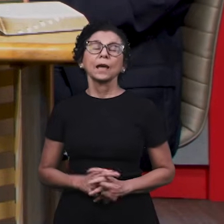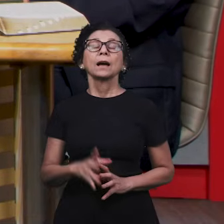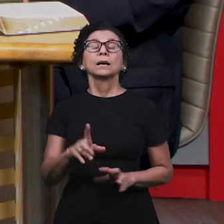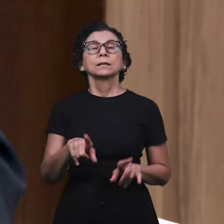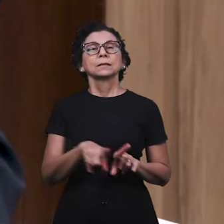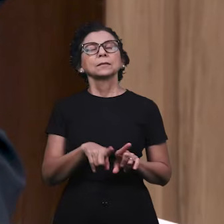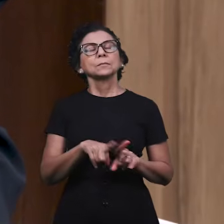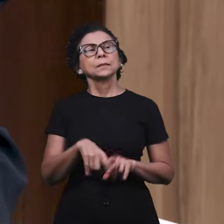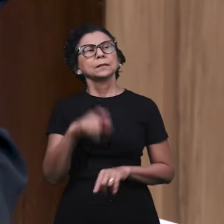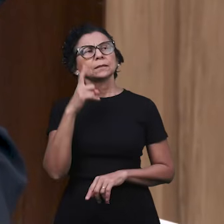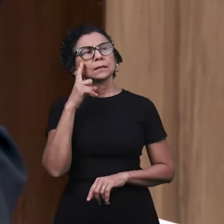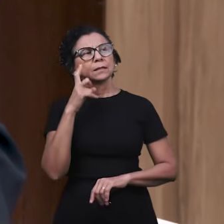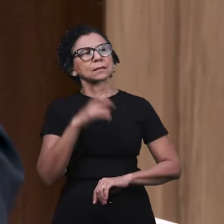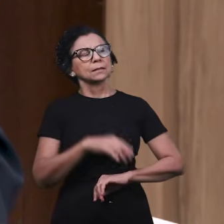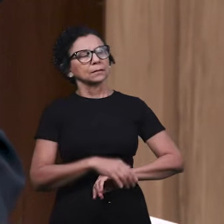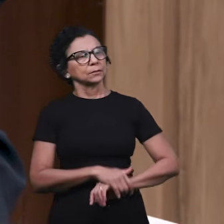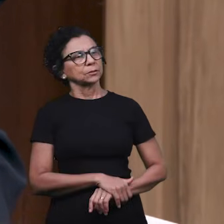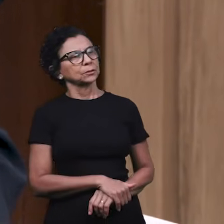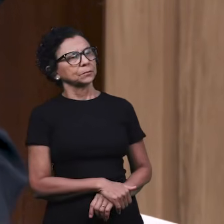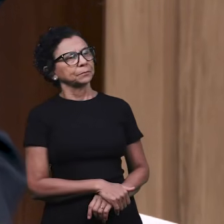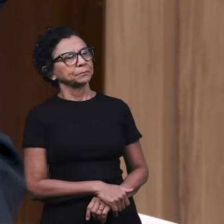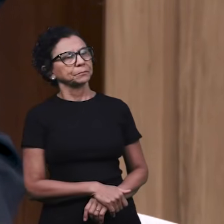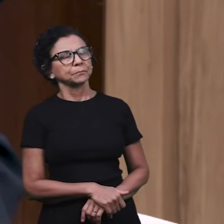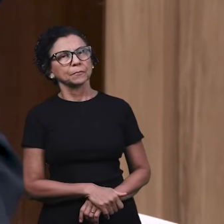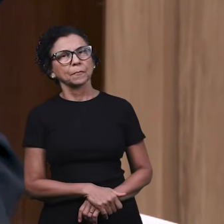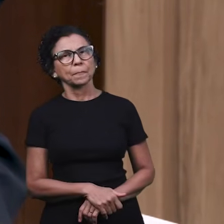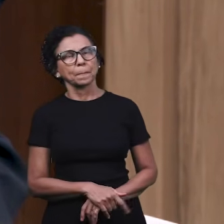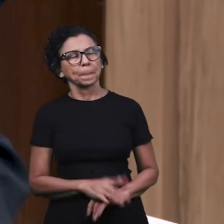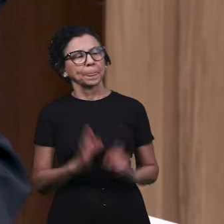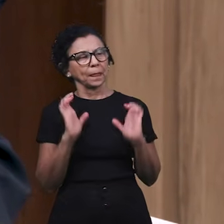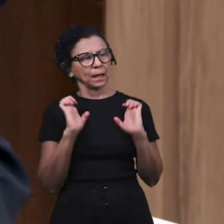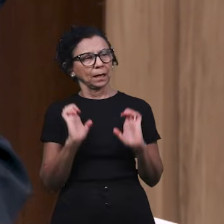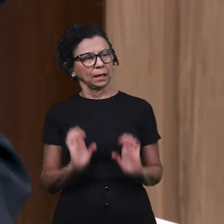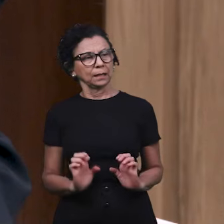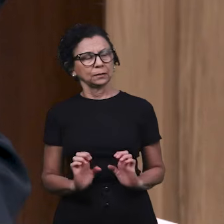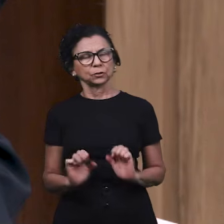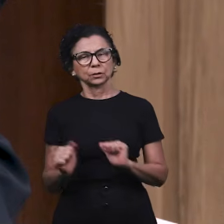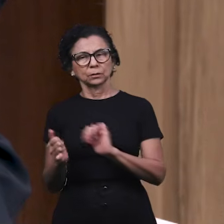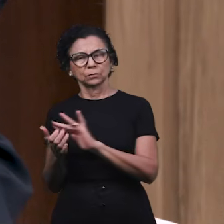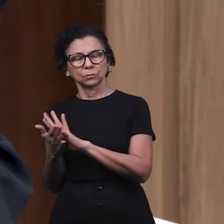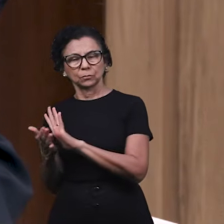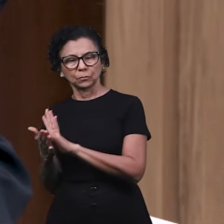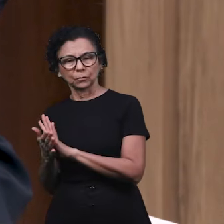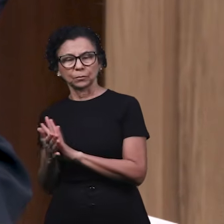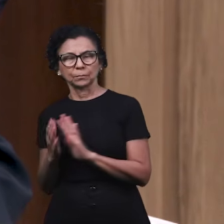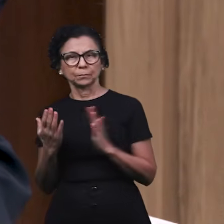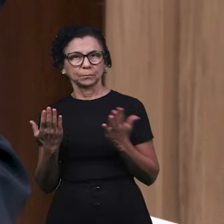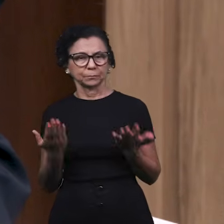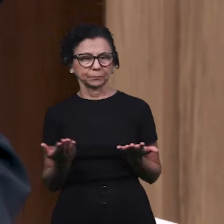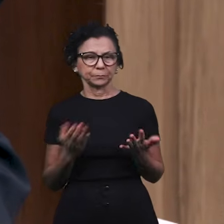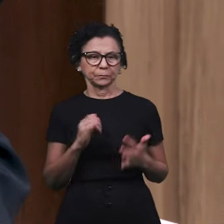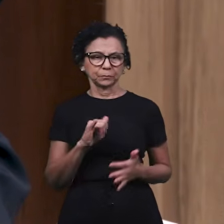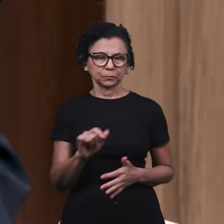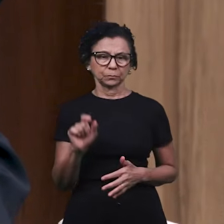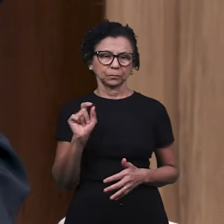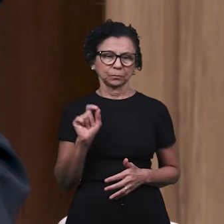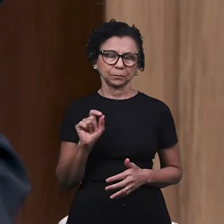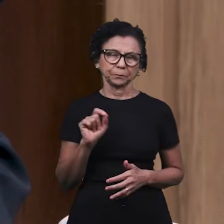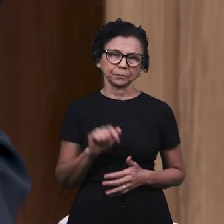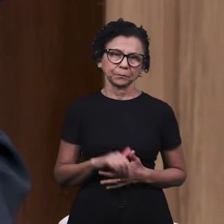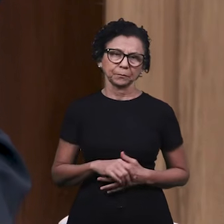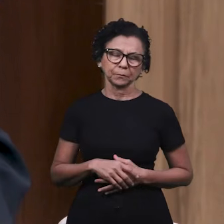ponto interessante que eu gostaria de abordar com relação à questão de ética no louvor. O que eu quero falar agora? Eu quero falar agora o